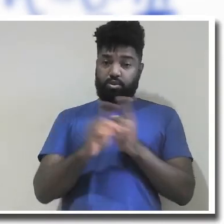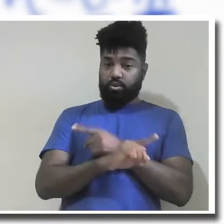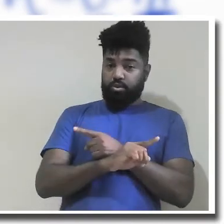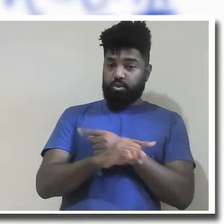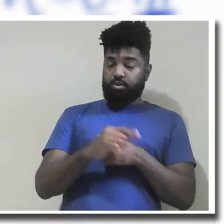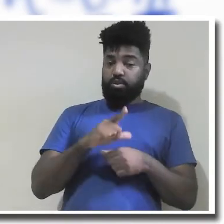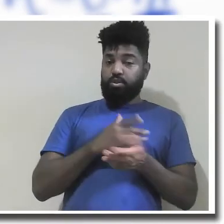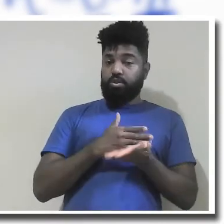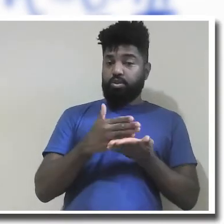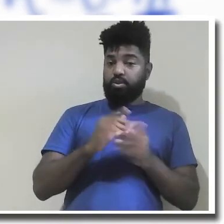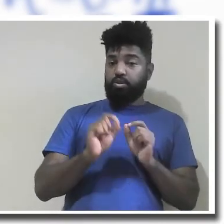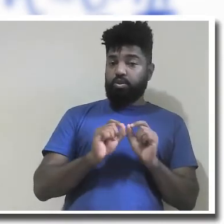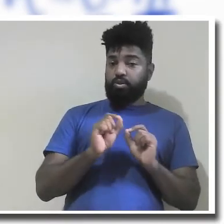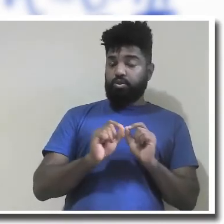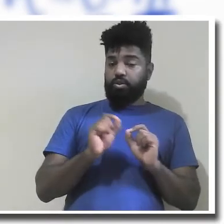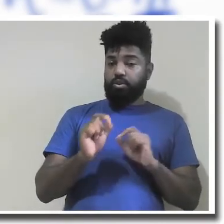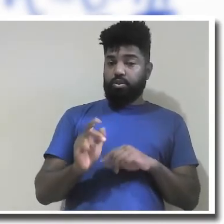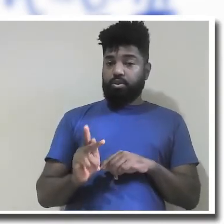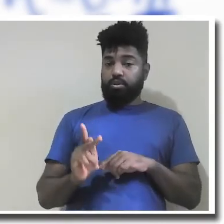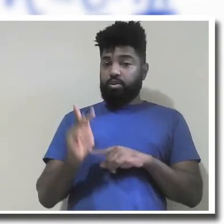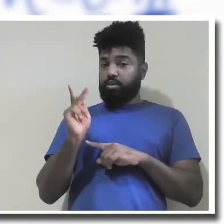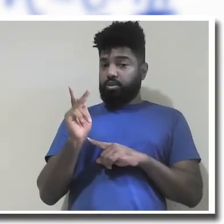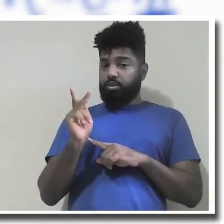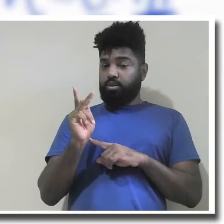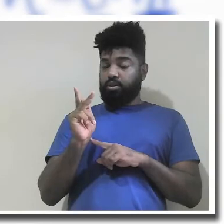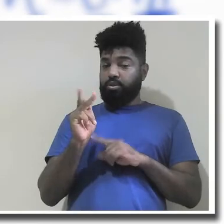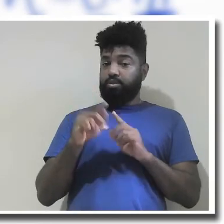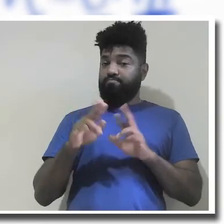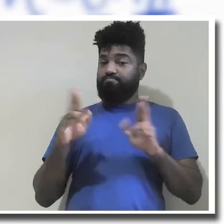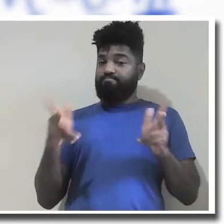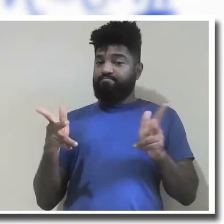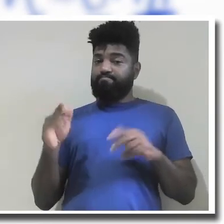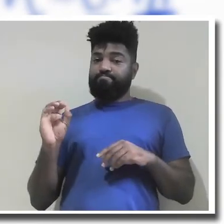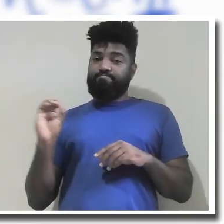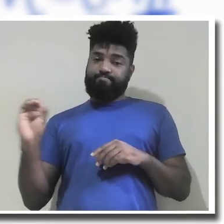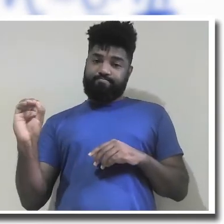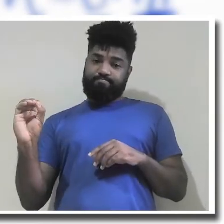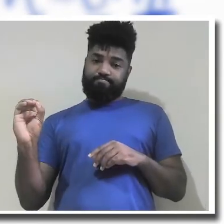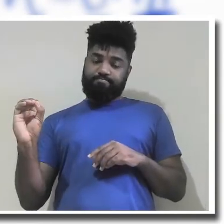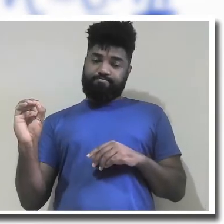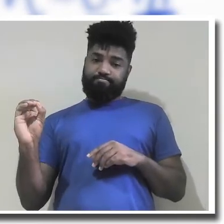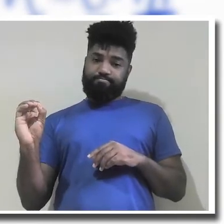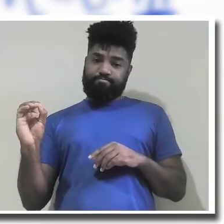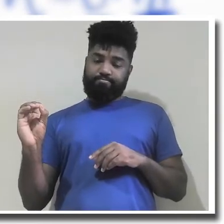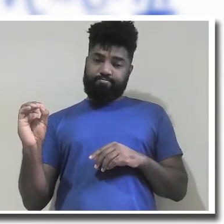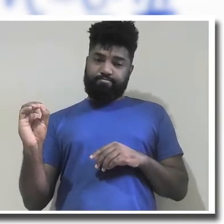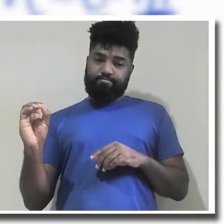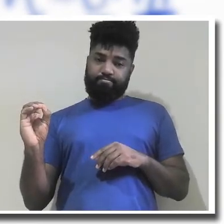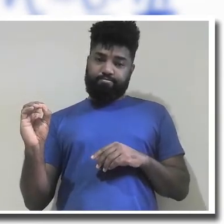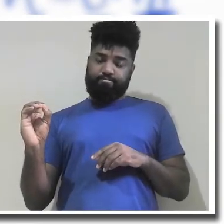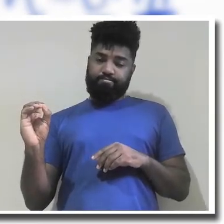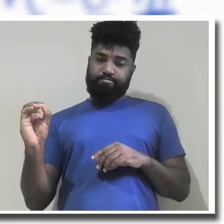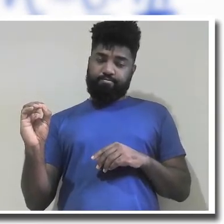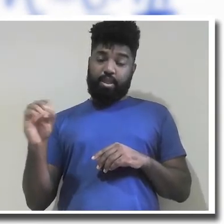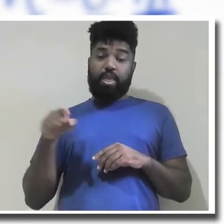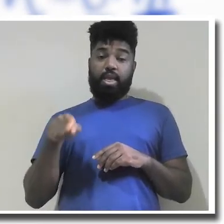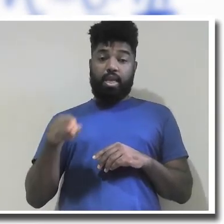contrapartida, a condição inicial era que K era diferente de 0. Então, novamente temos um